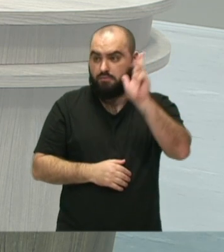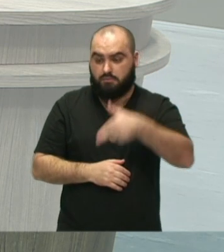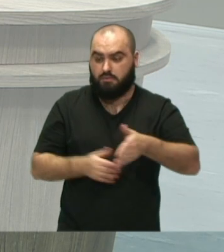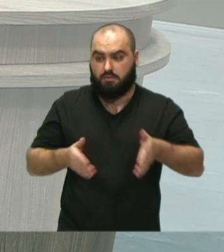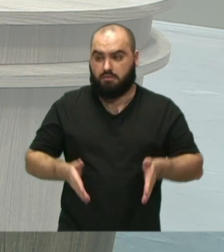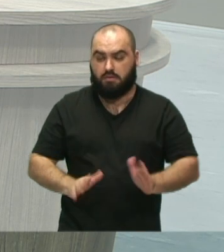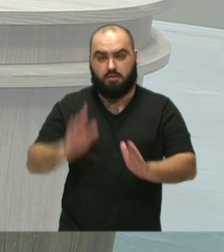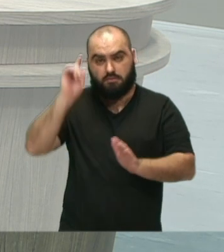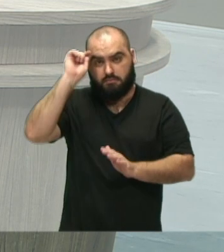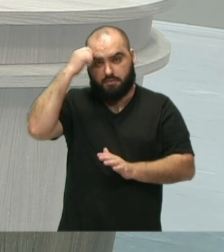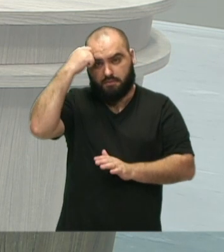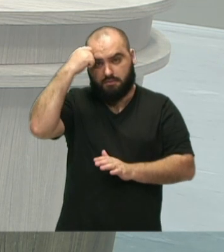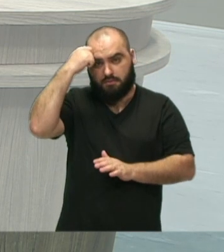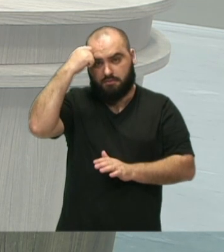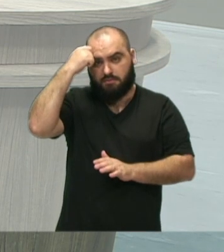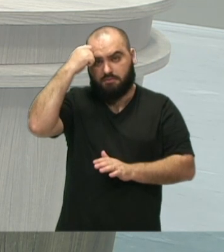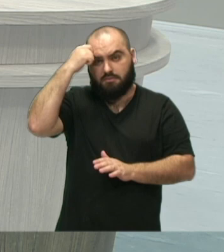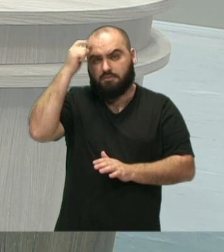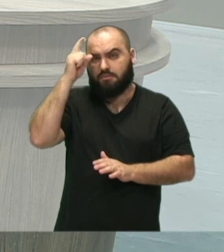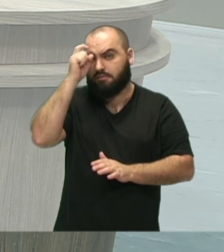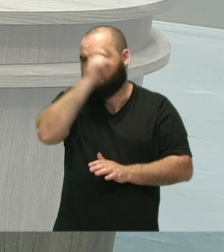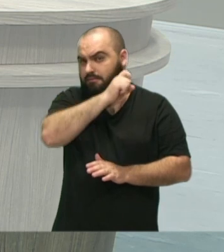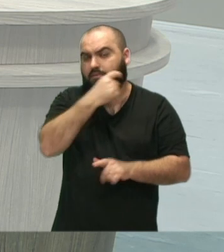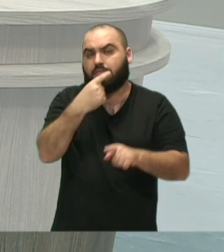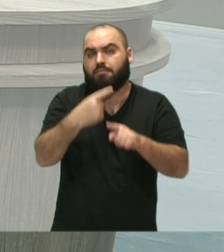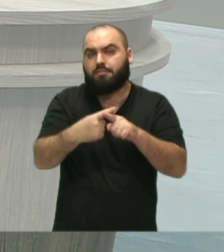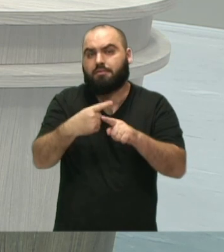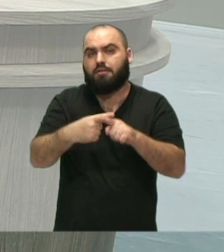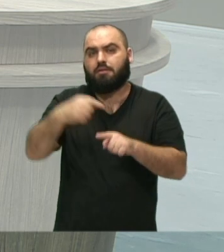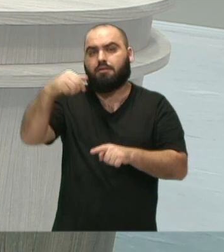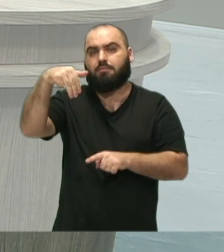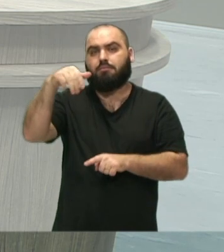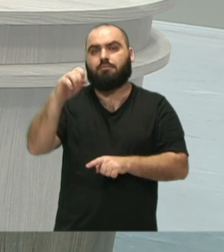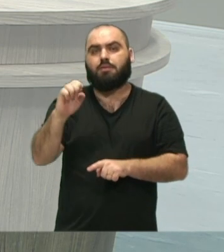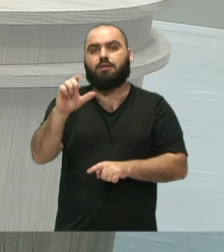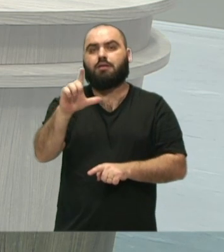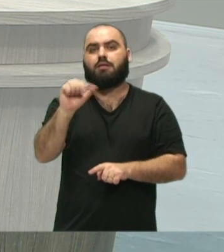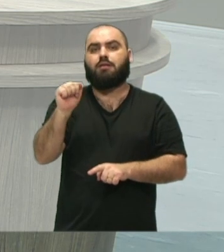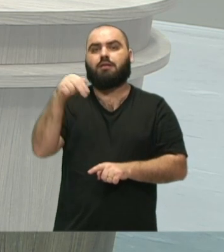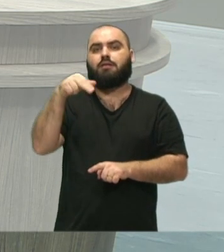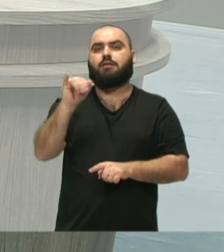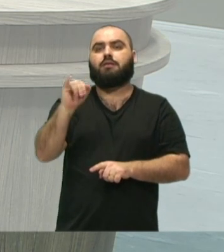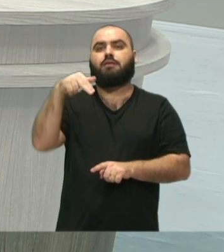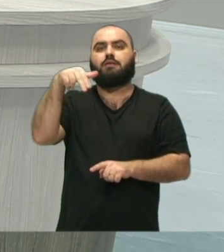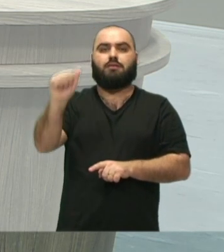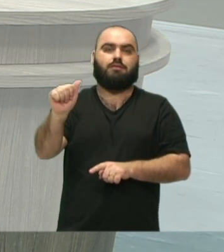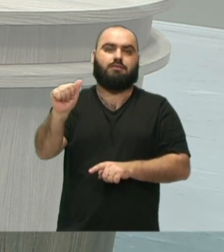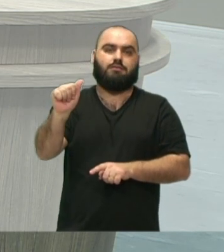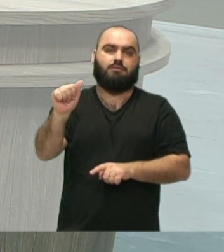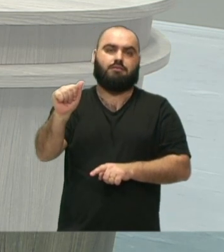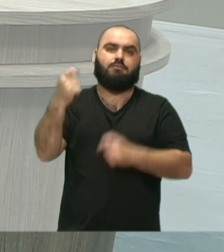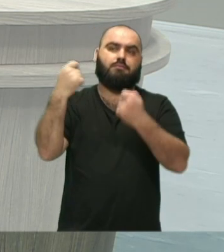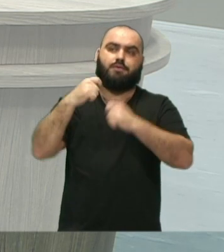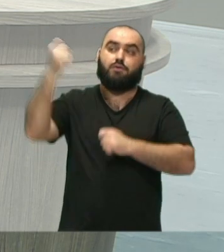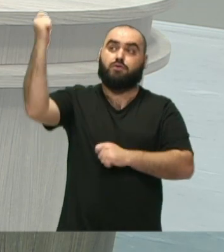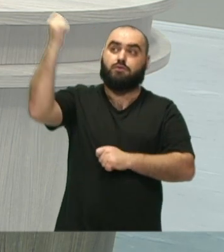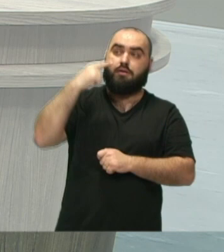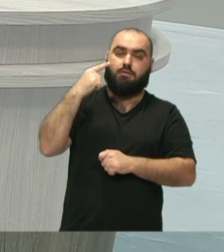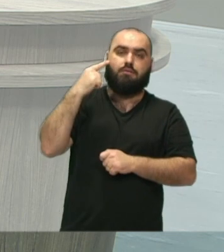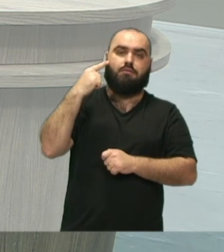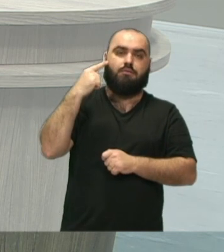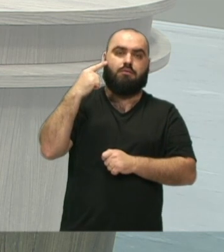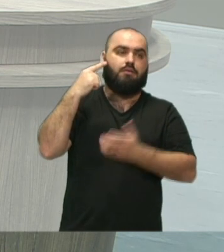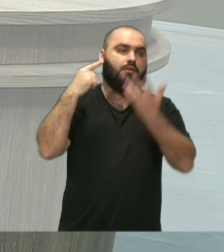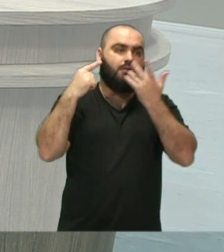pretas, é raríssimo, porque a melanina precisa de sol para ser ativada, e a criança não estava tomando sol até